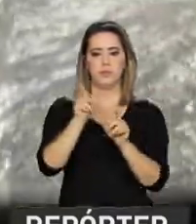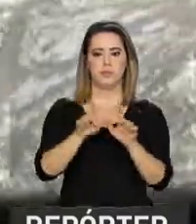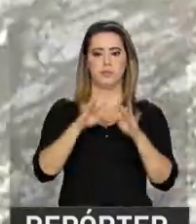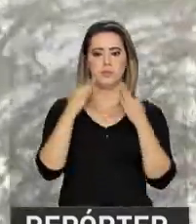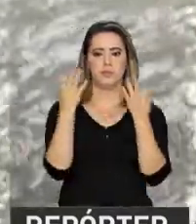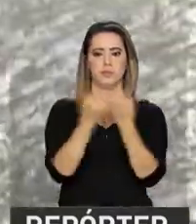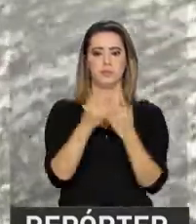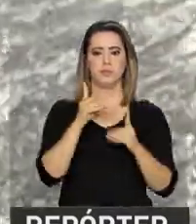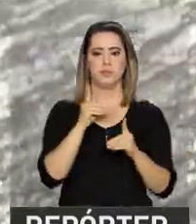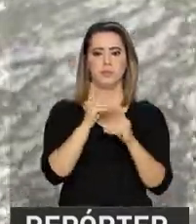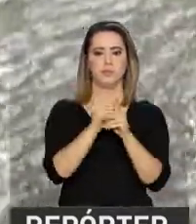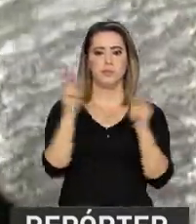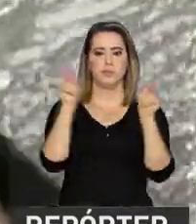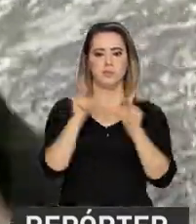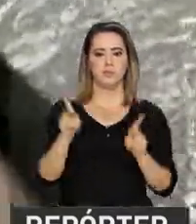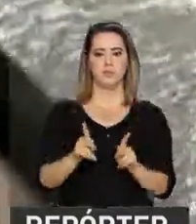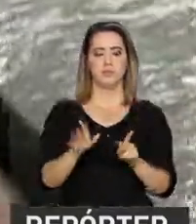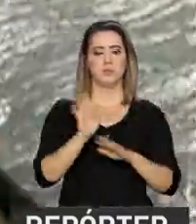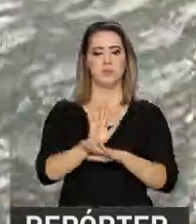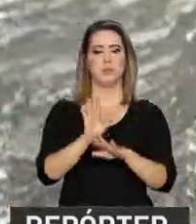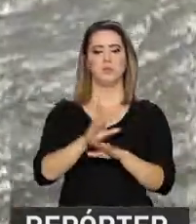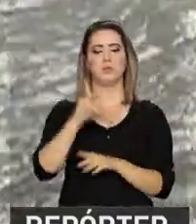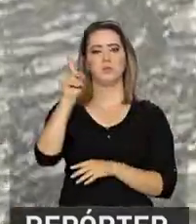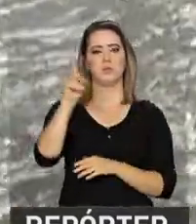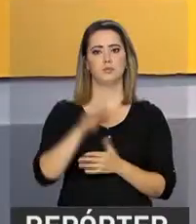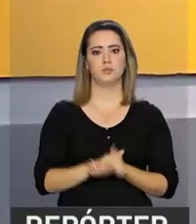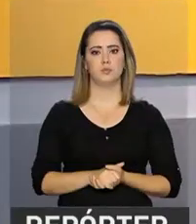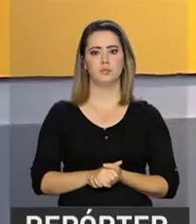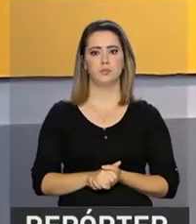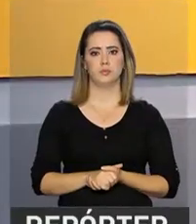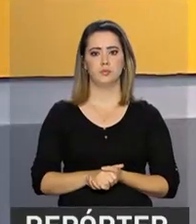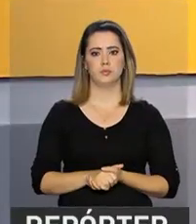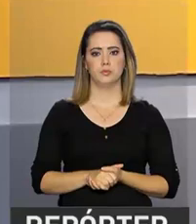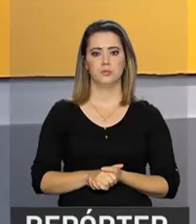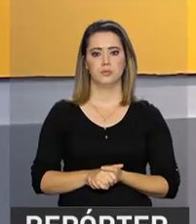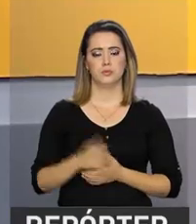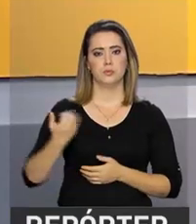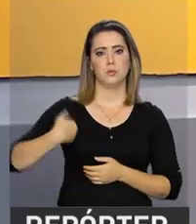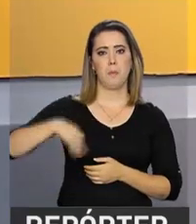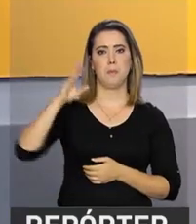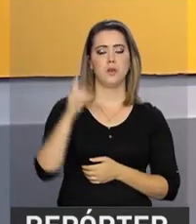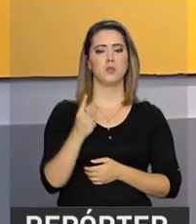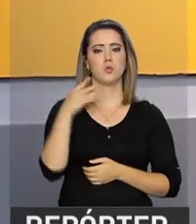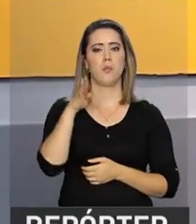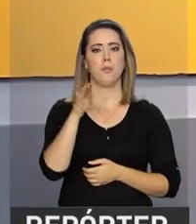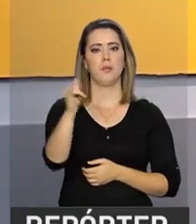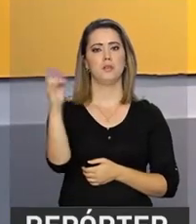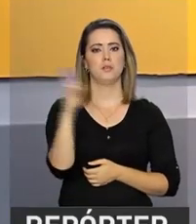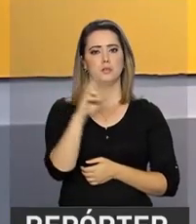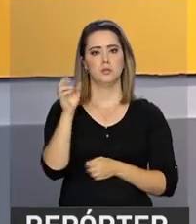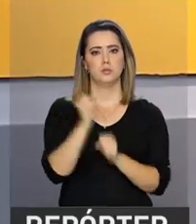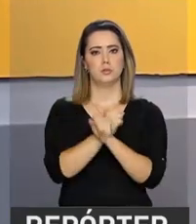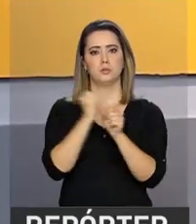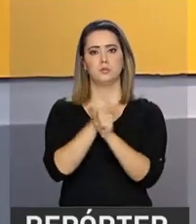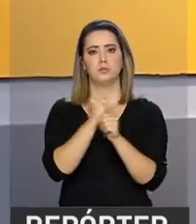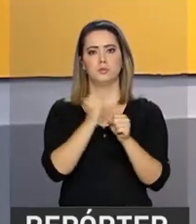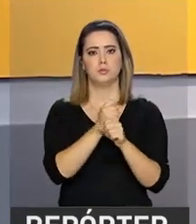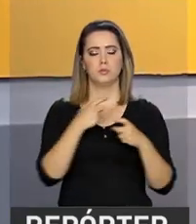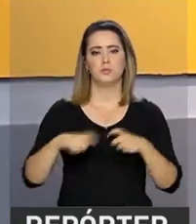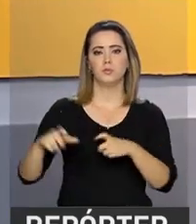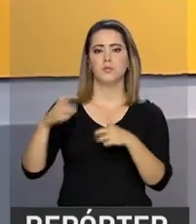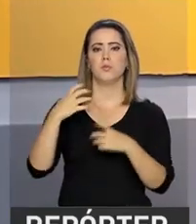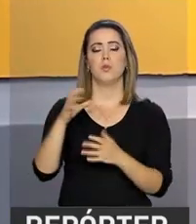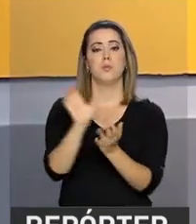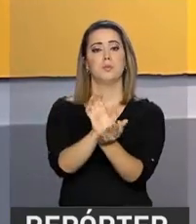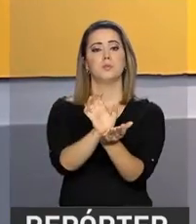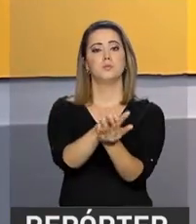encontrar muita paz com a ajuda de deus mais de 1 bilhão de reais para obras na região metropolitana do